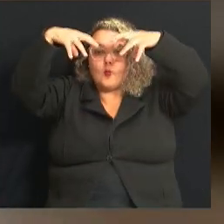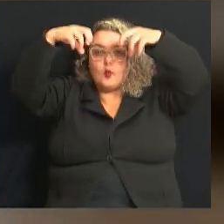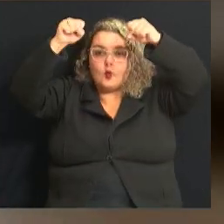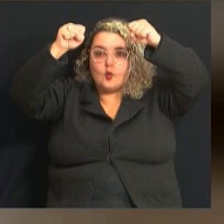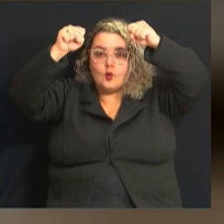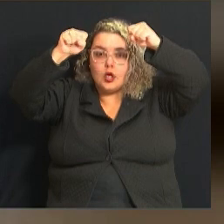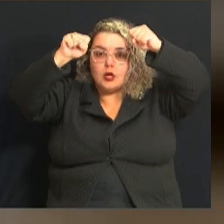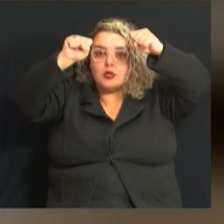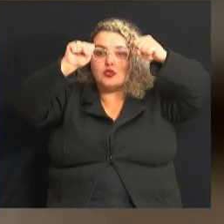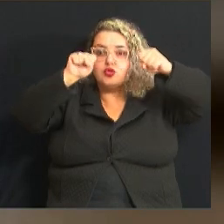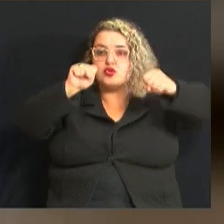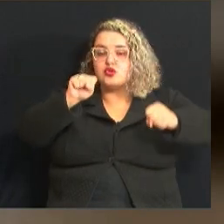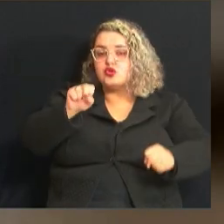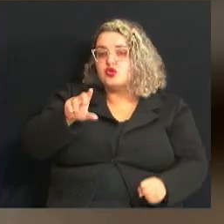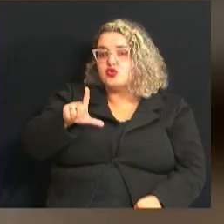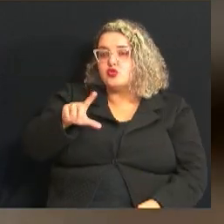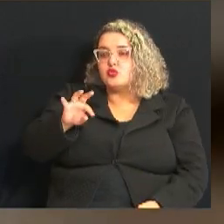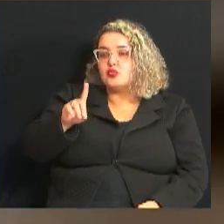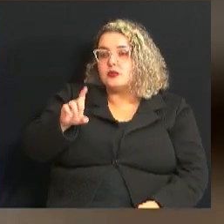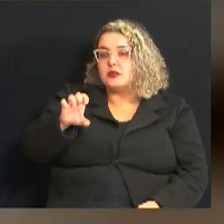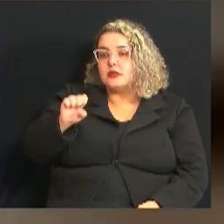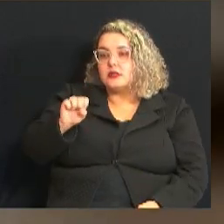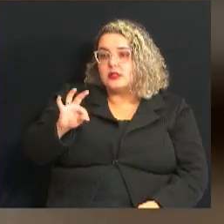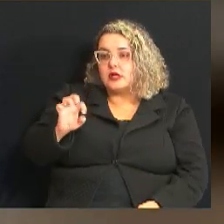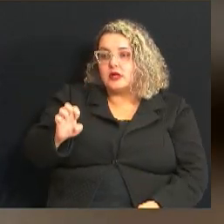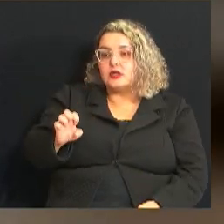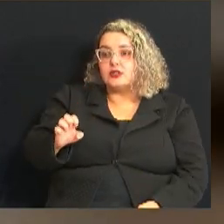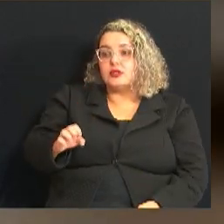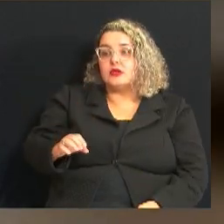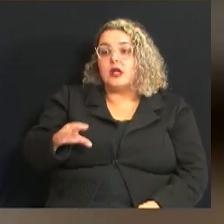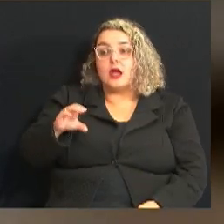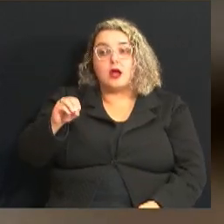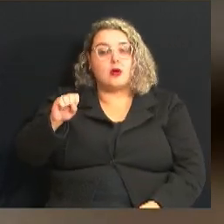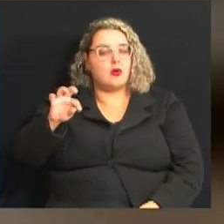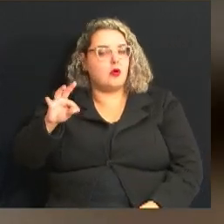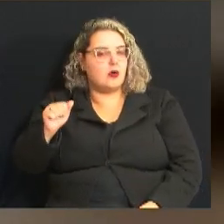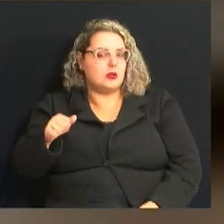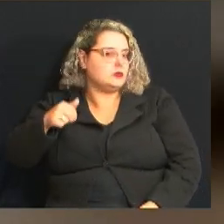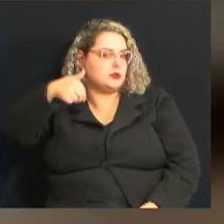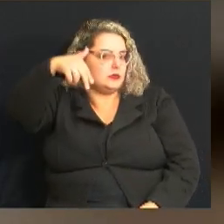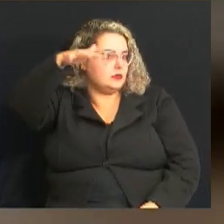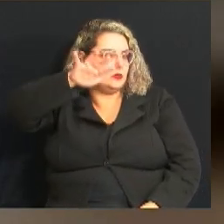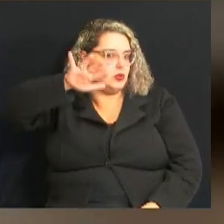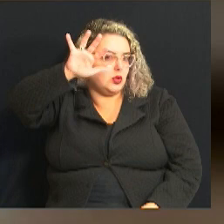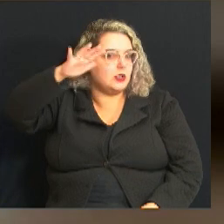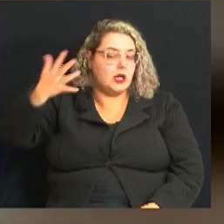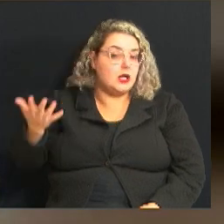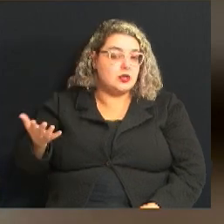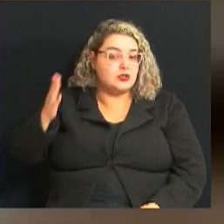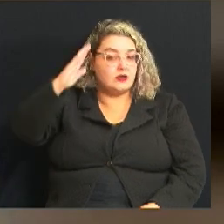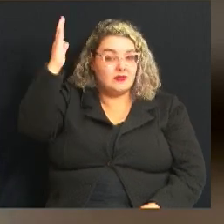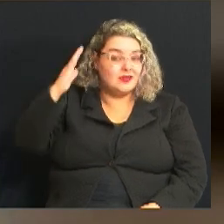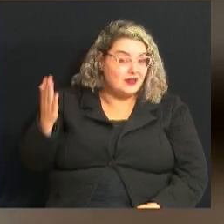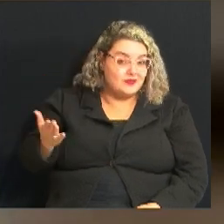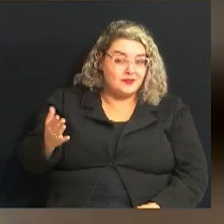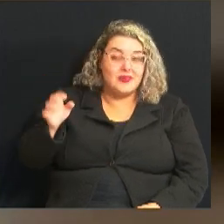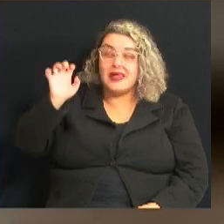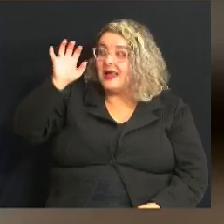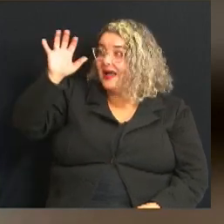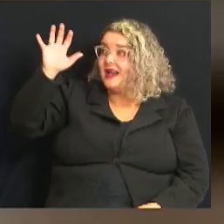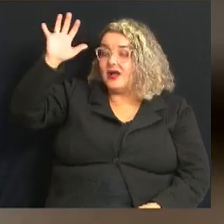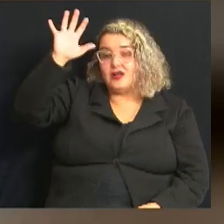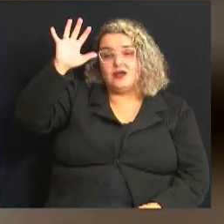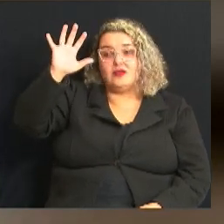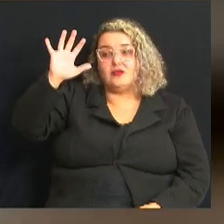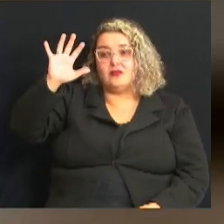Olha o que aconteceu na costa do Nordeste, ainda está acontecendo nas cidades da costa do Nordeste brasileiro. A Europa está sendo assolada